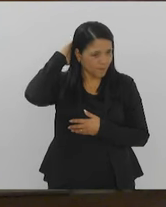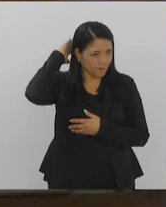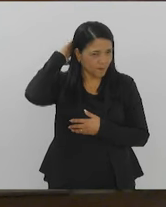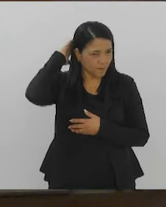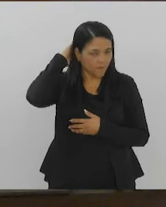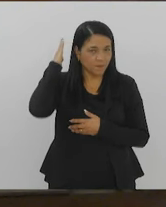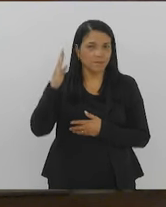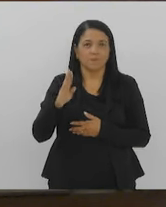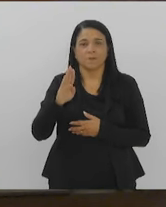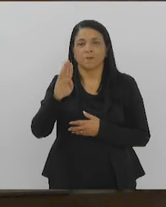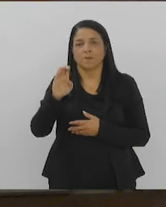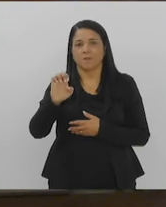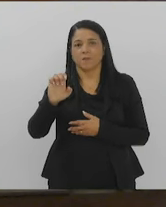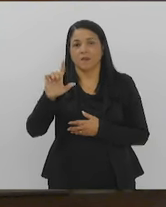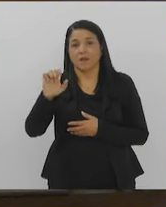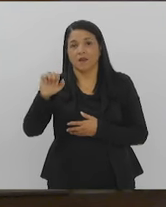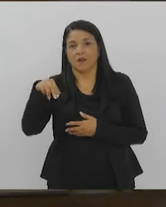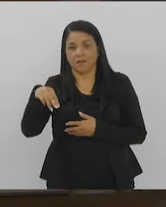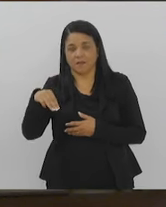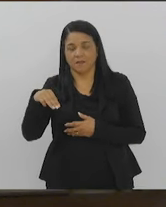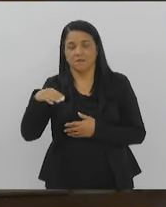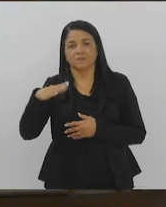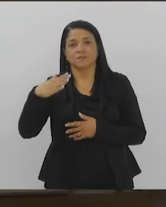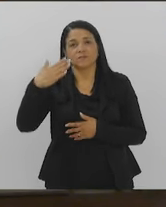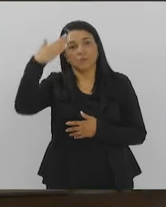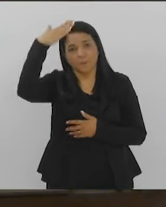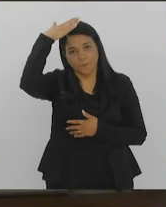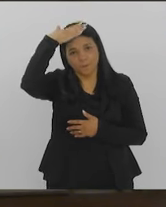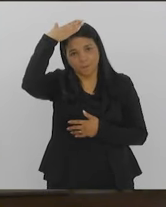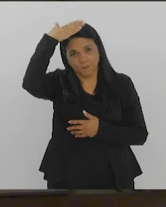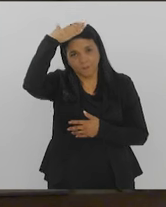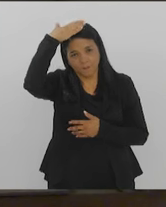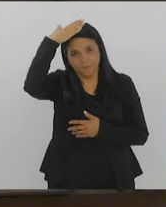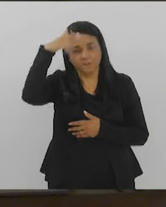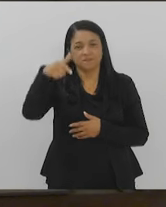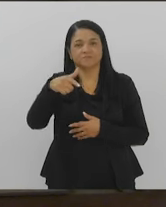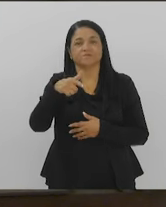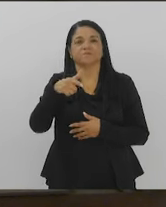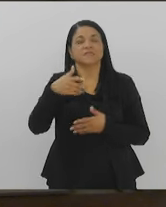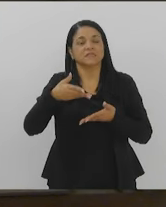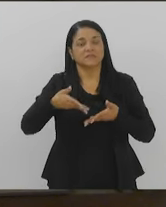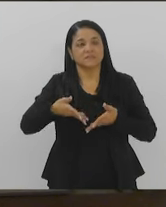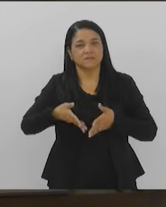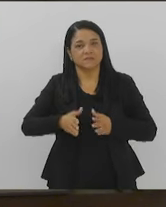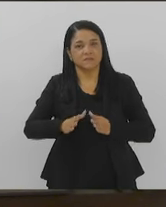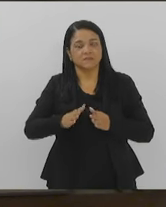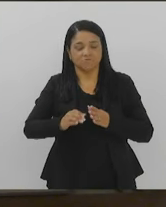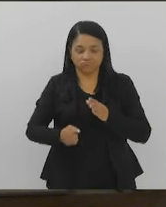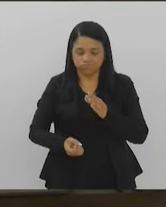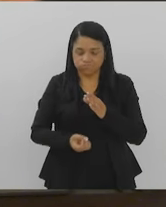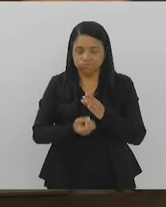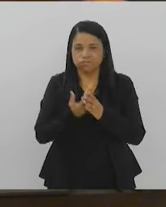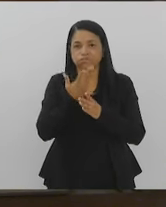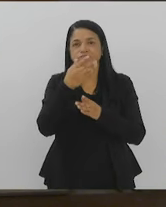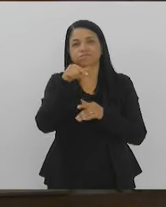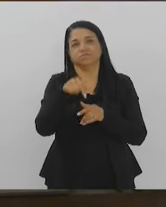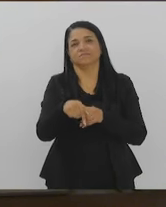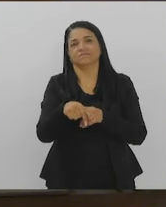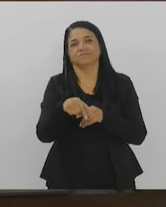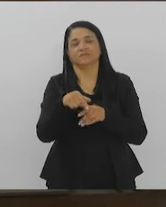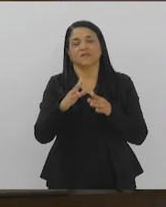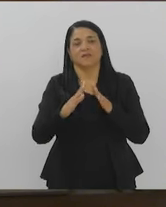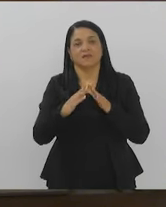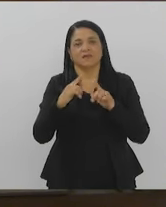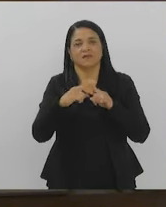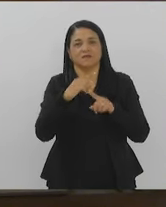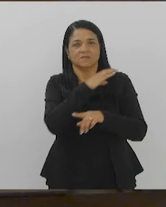aí, que é de onde surgiu, nasceu a nossa igreja Assembleia de Deus. E lá em Romanos 10,